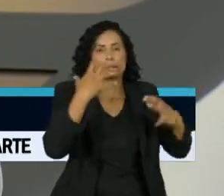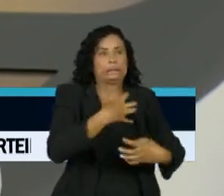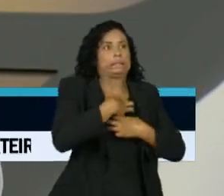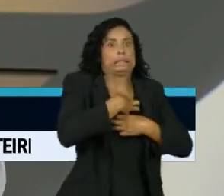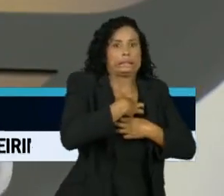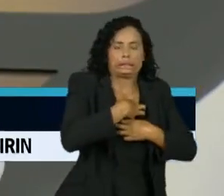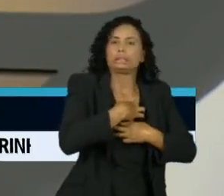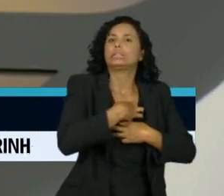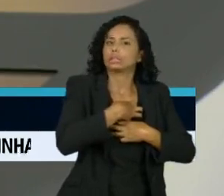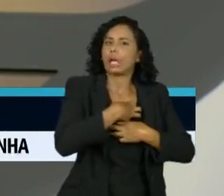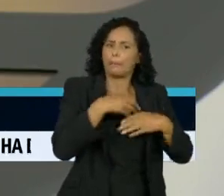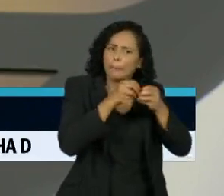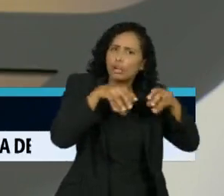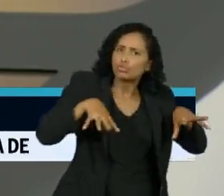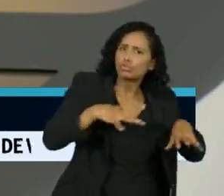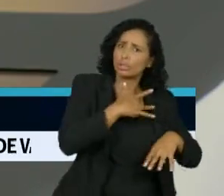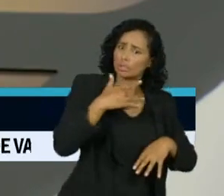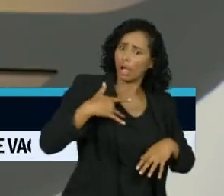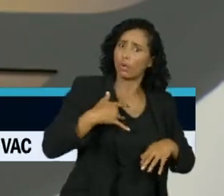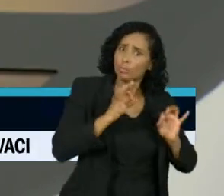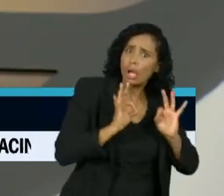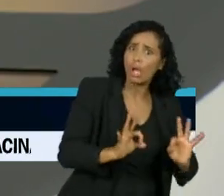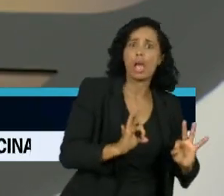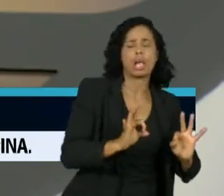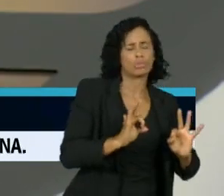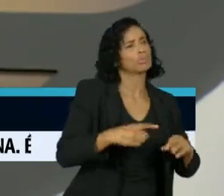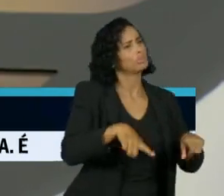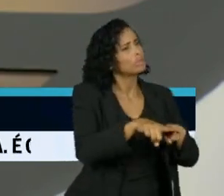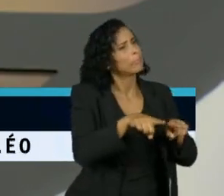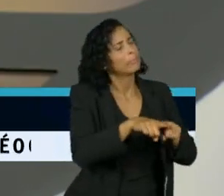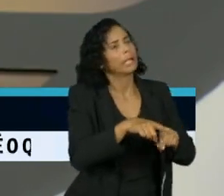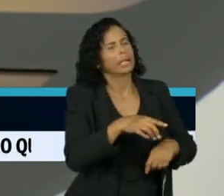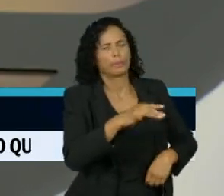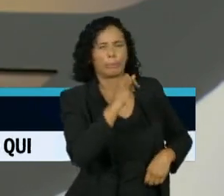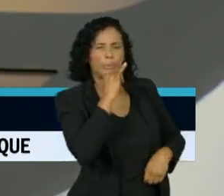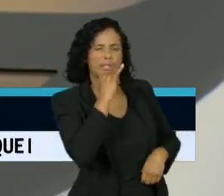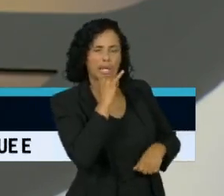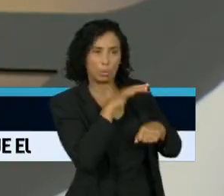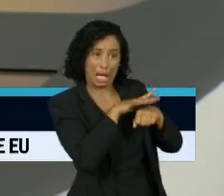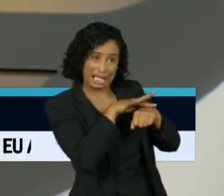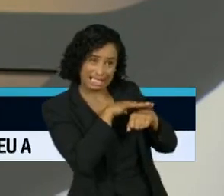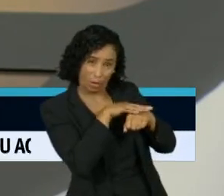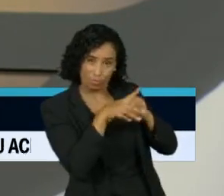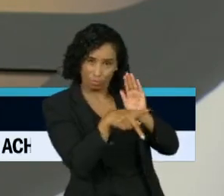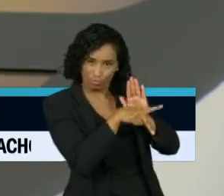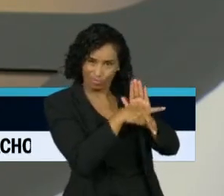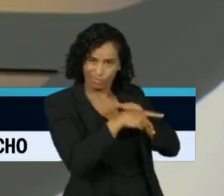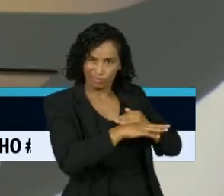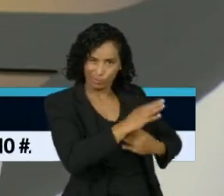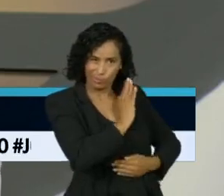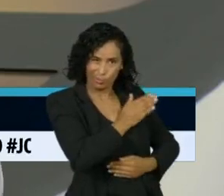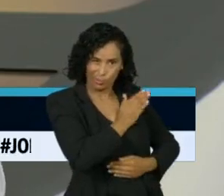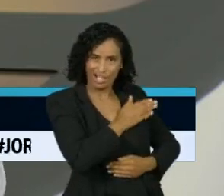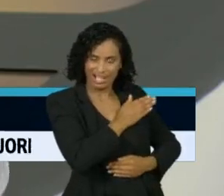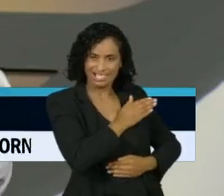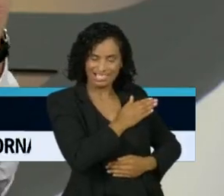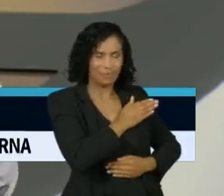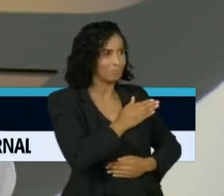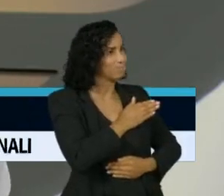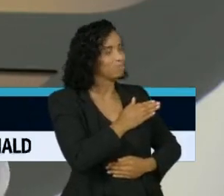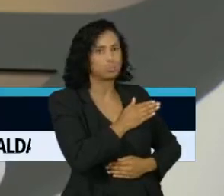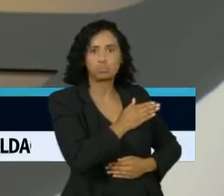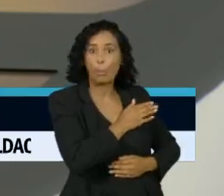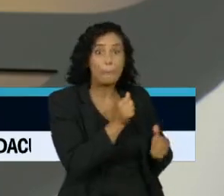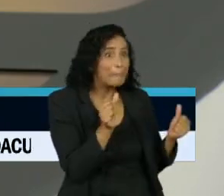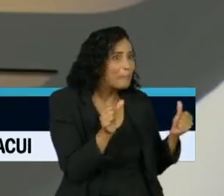né? E aí, essas doenças que são prevalentes, como, por exemplo, as doenças cardiovasculares, que são muito dependentes